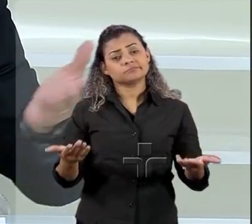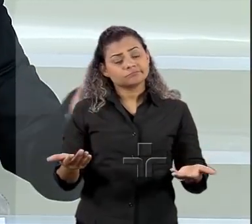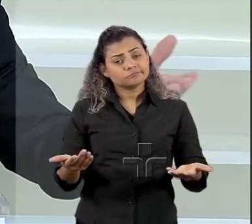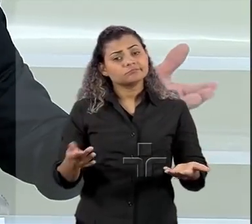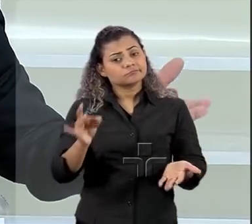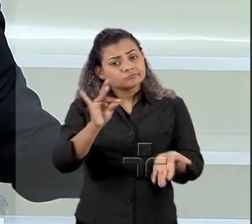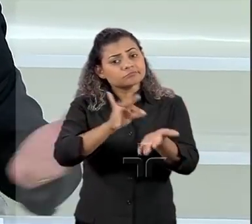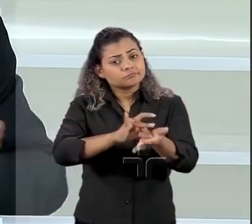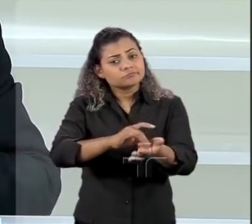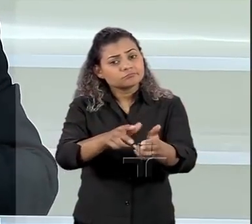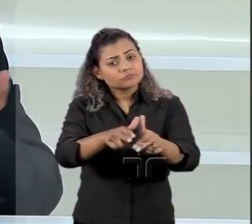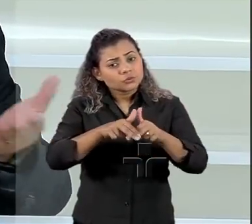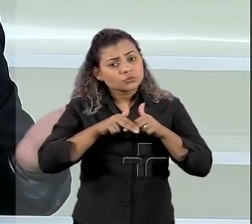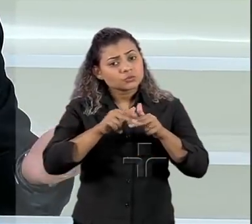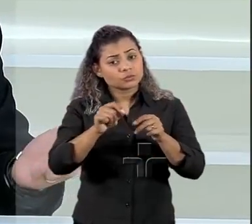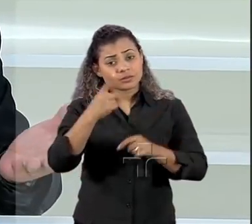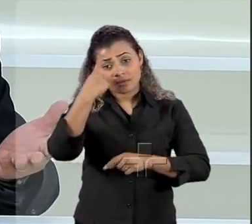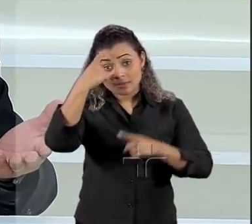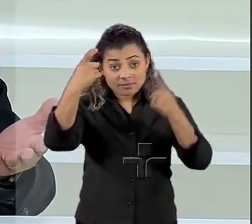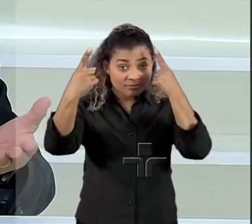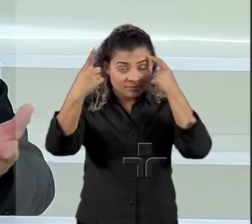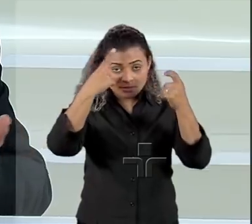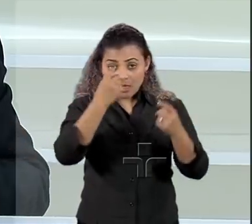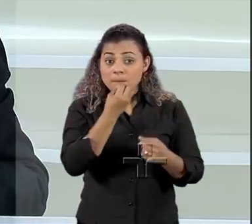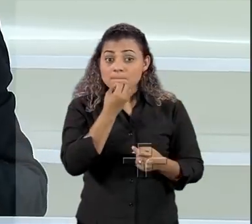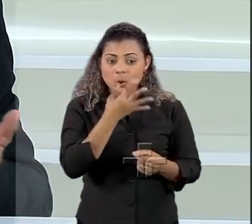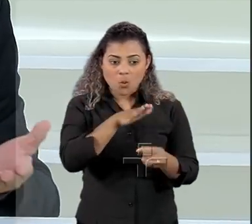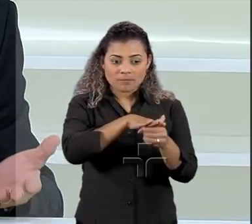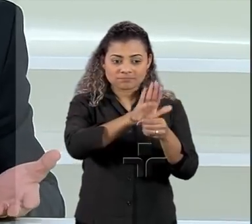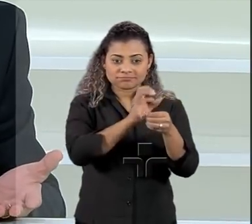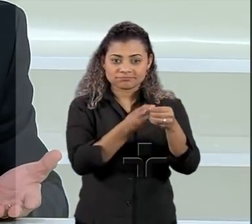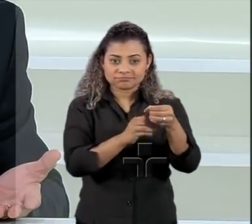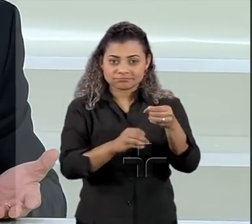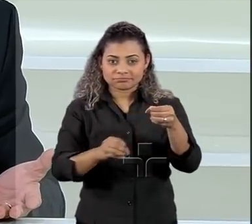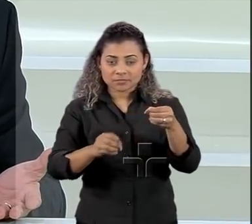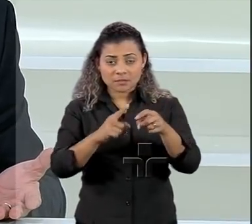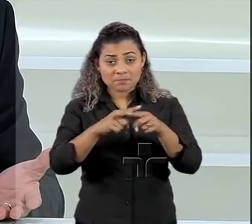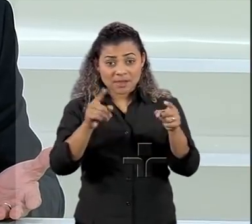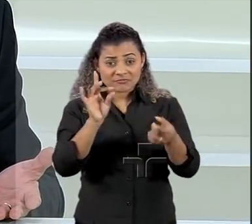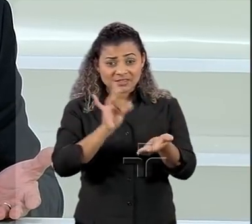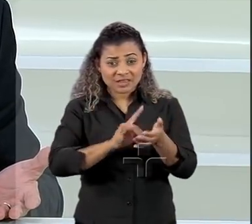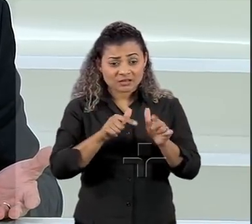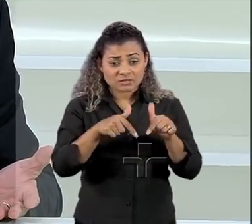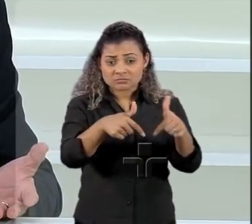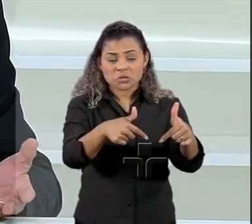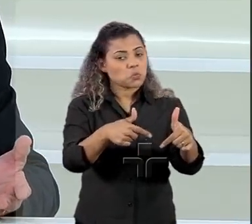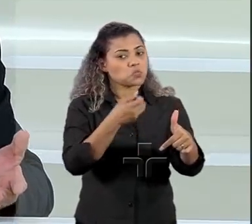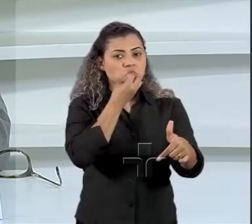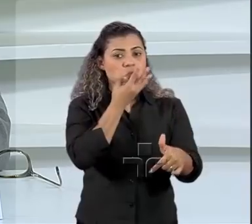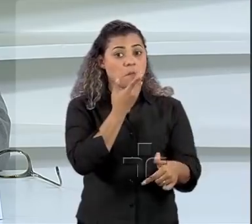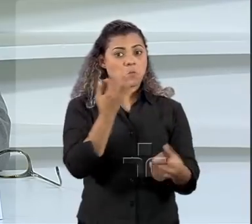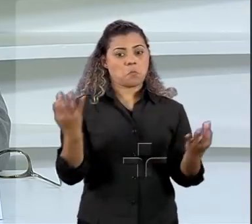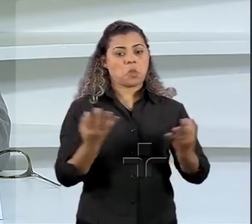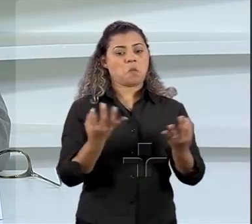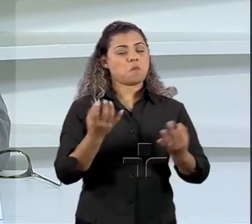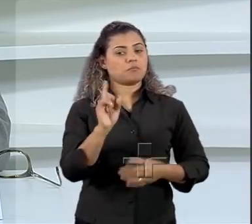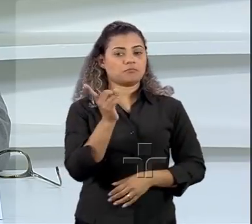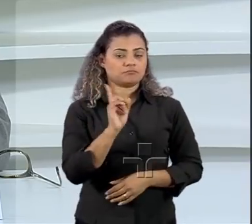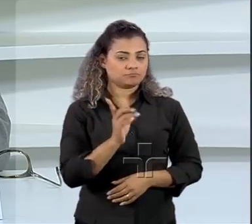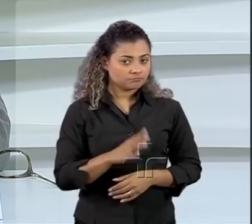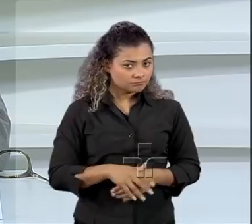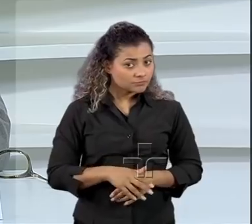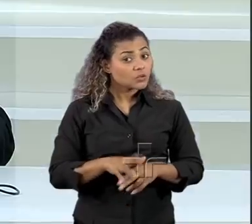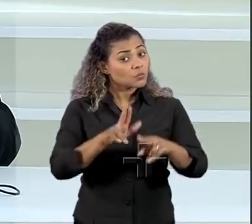a gente tem uma ideia boa de sistema sanitário, mas nós temos uma aplicação, às vezes, não tão boa disso. E para